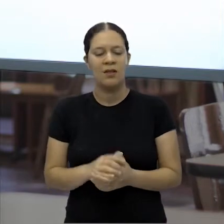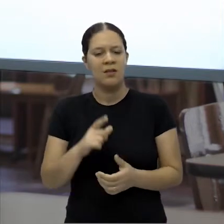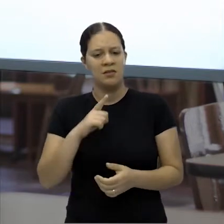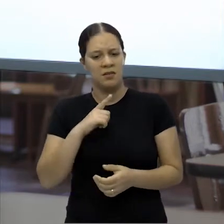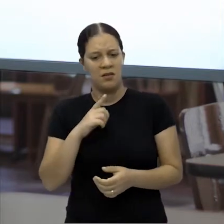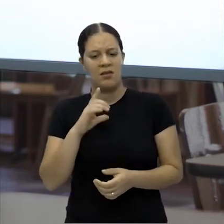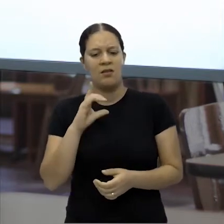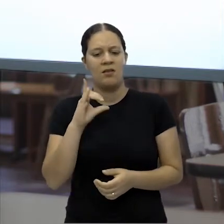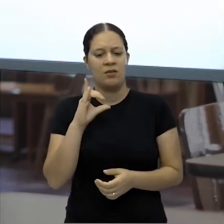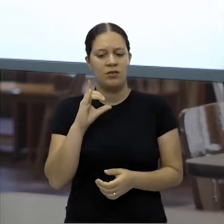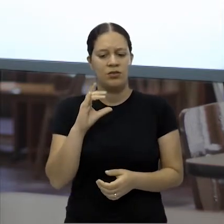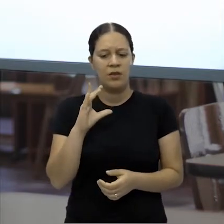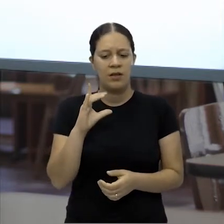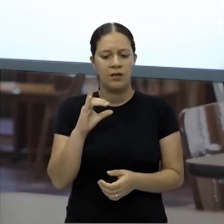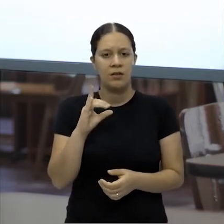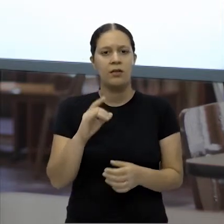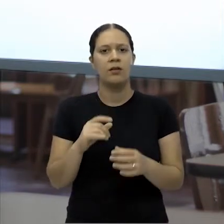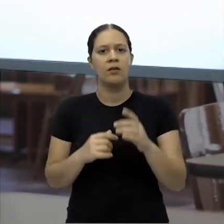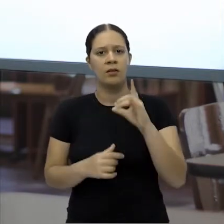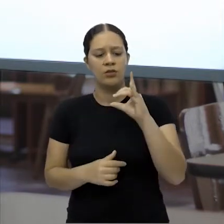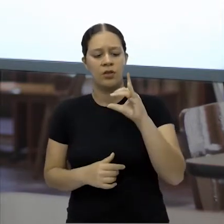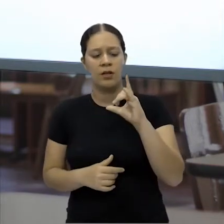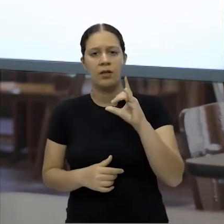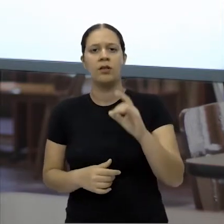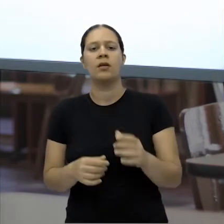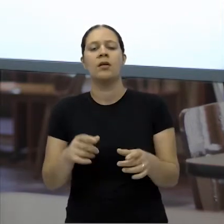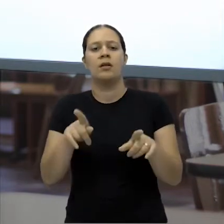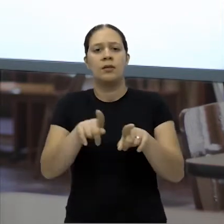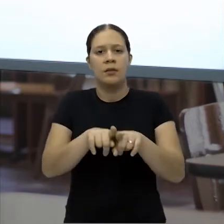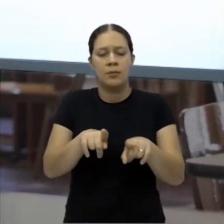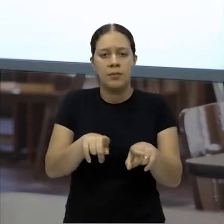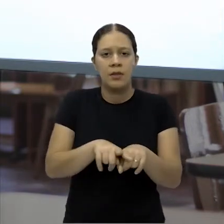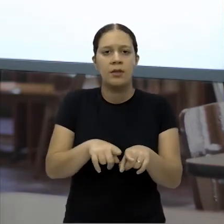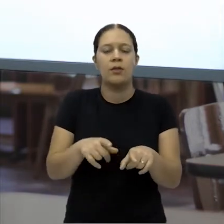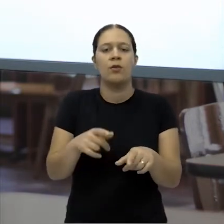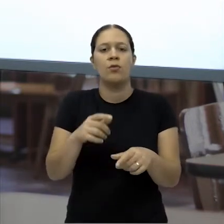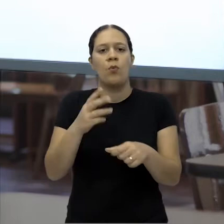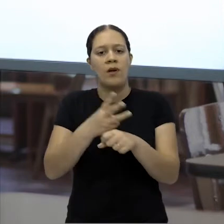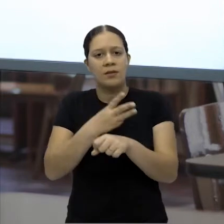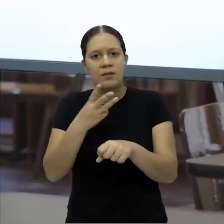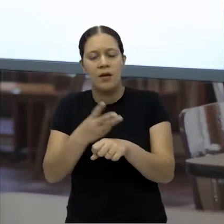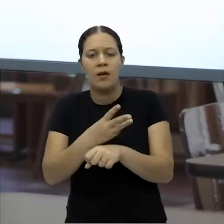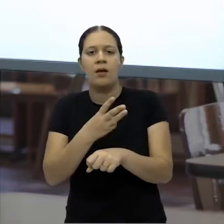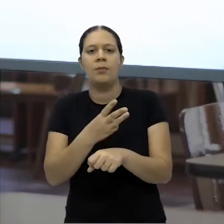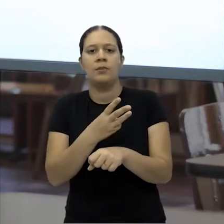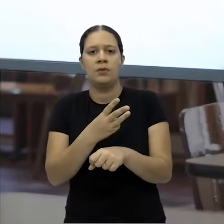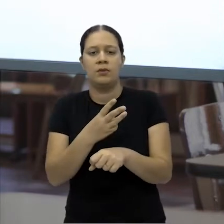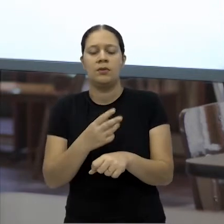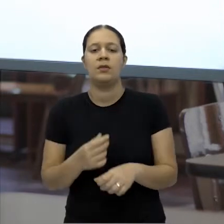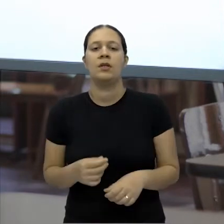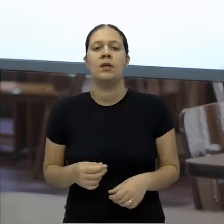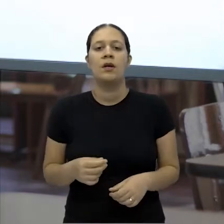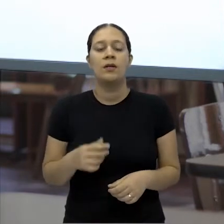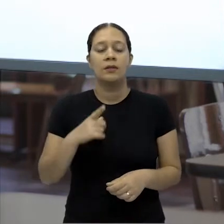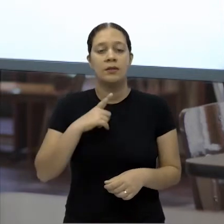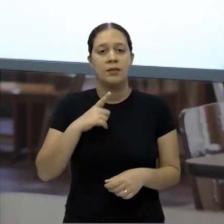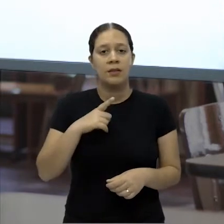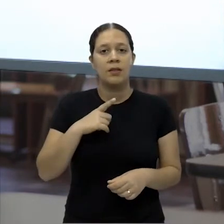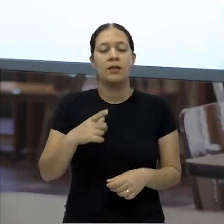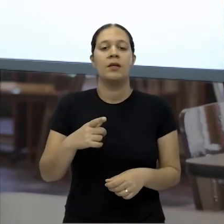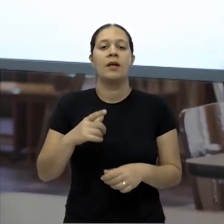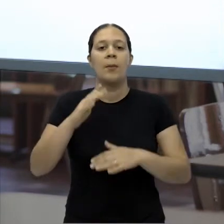Facebook, Instagram, WhatsApp, outros blogs, outros sites. São